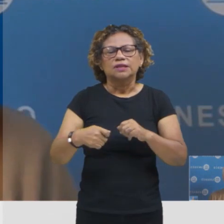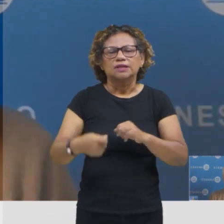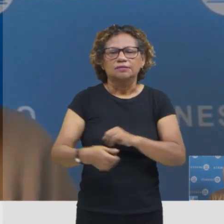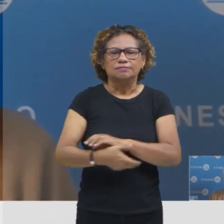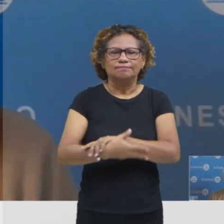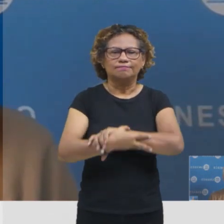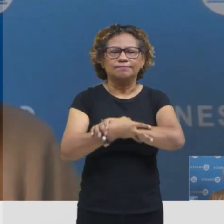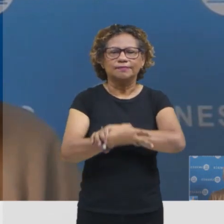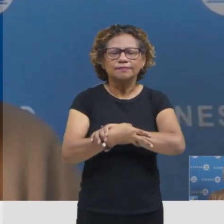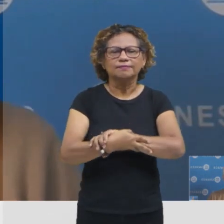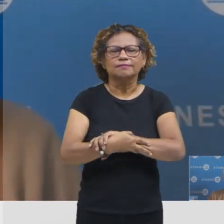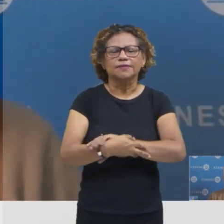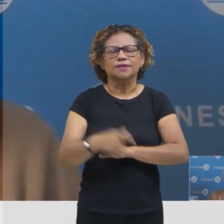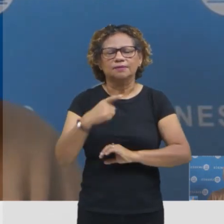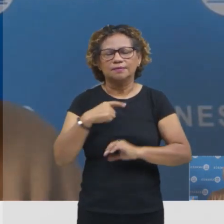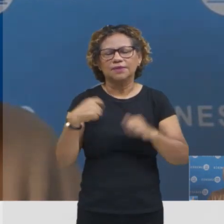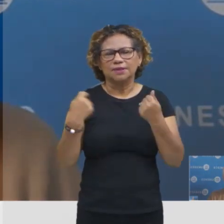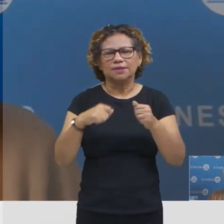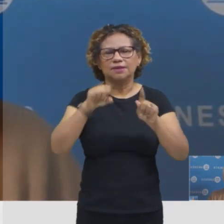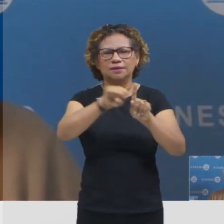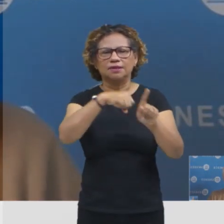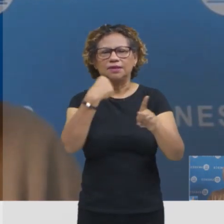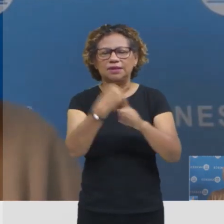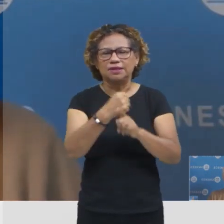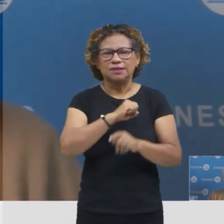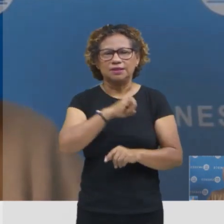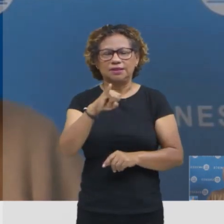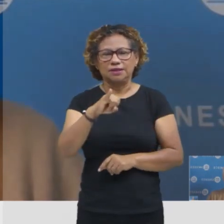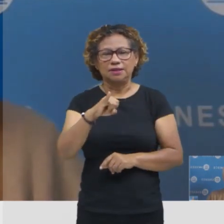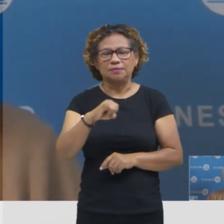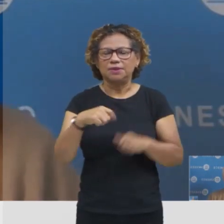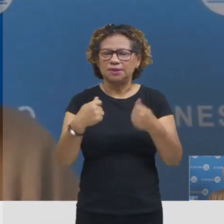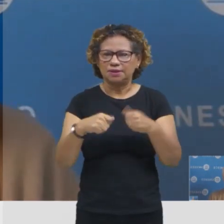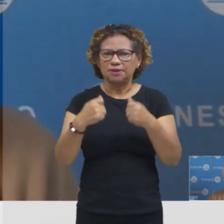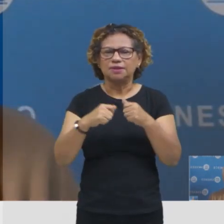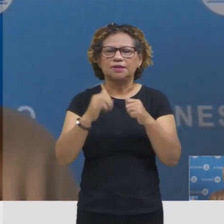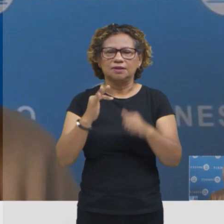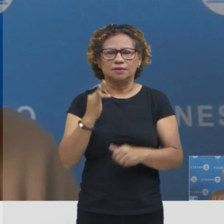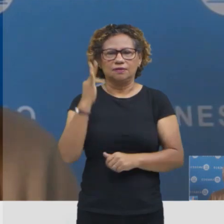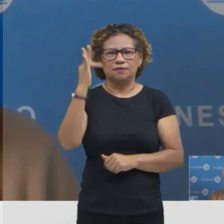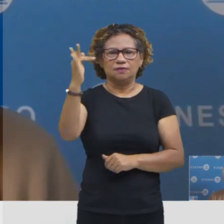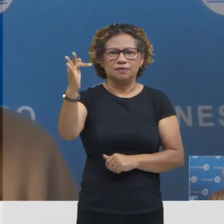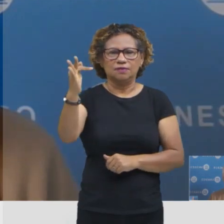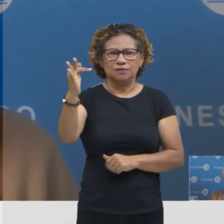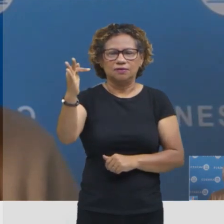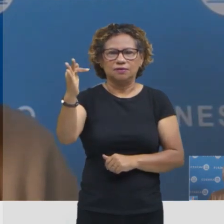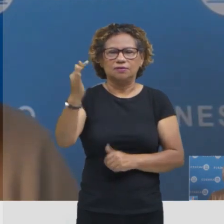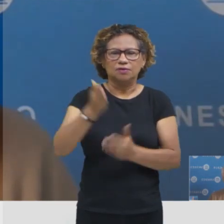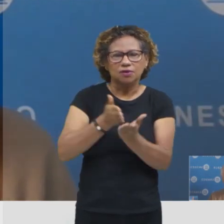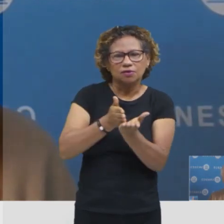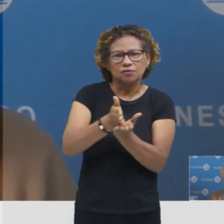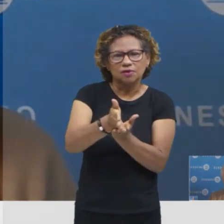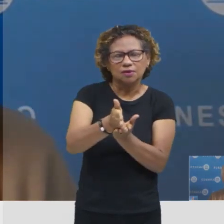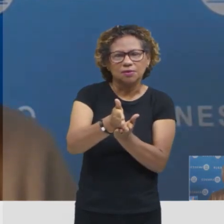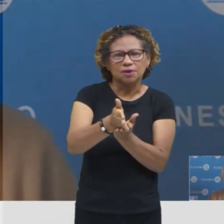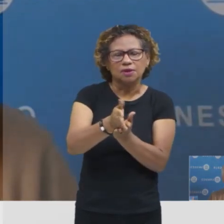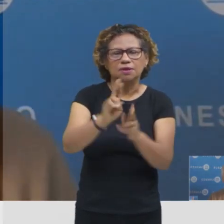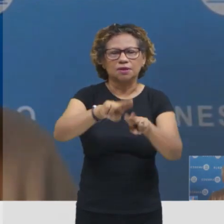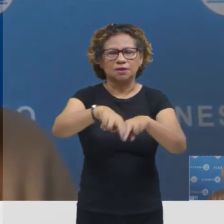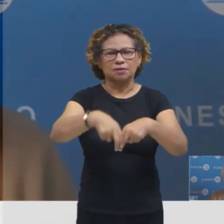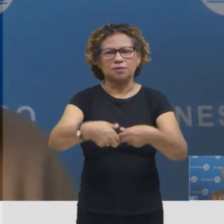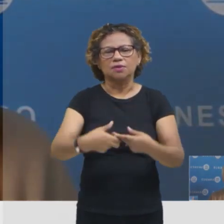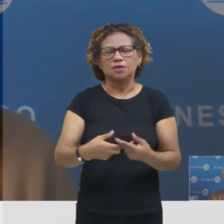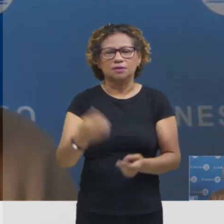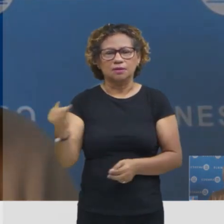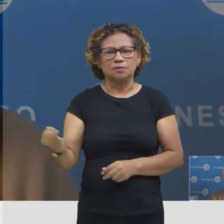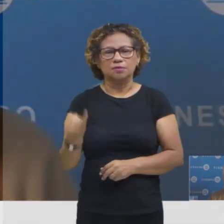há sociedades, não há futuro, não há capacidade de abrirmos os caminhos de futuro. É por isso que é